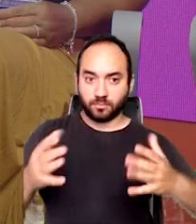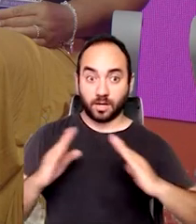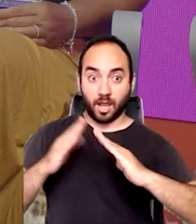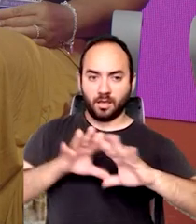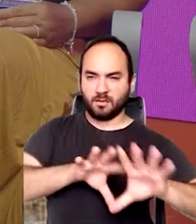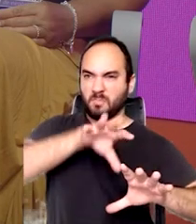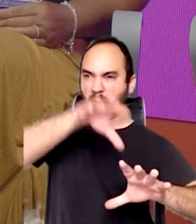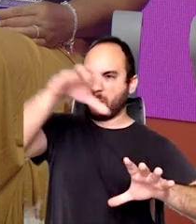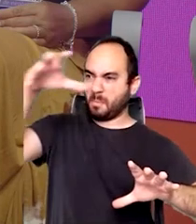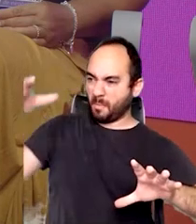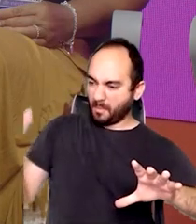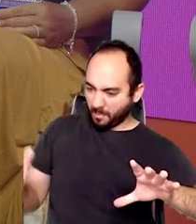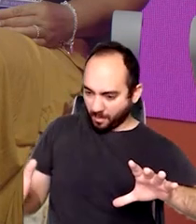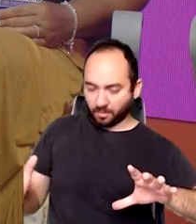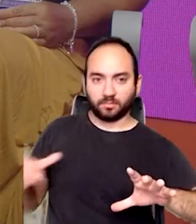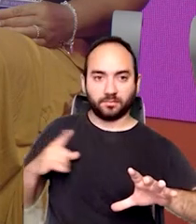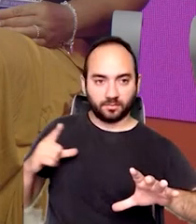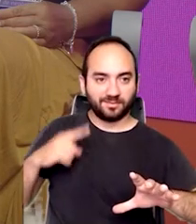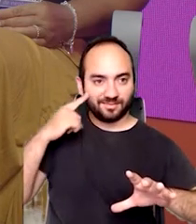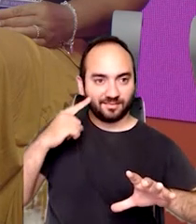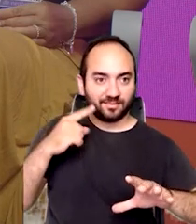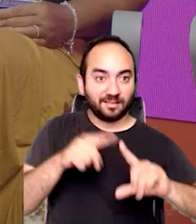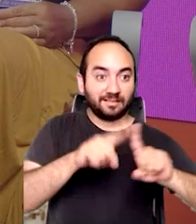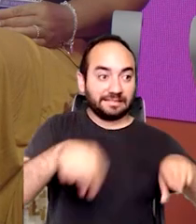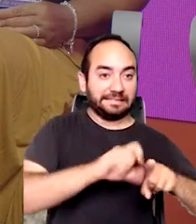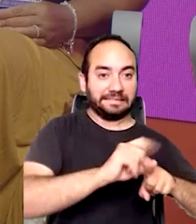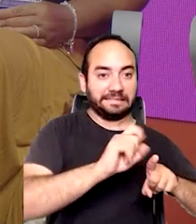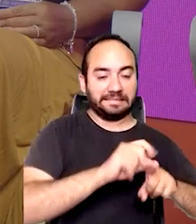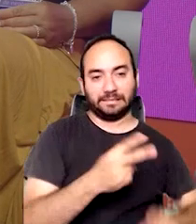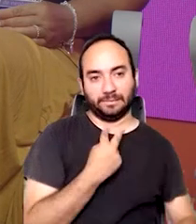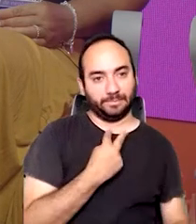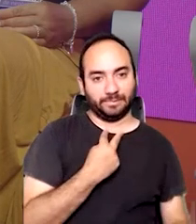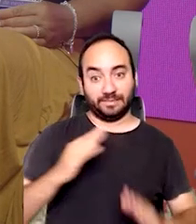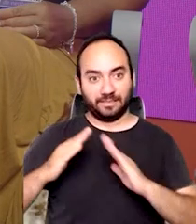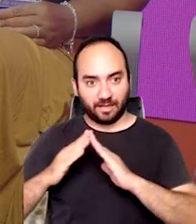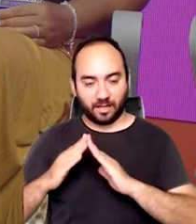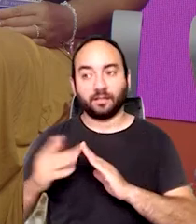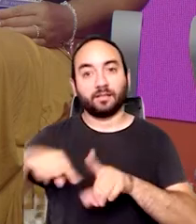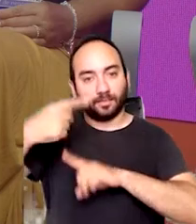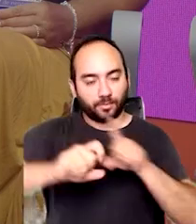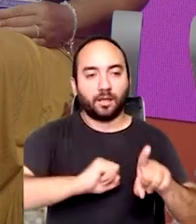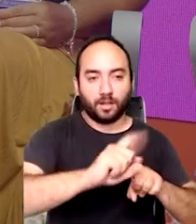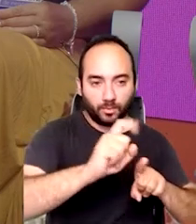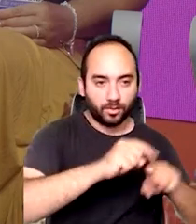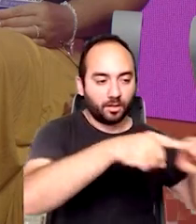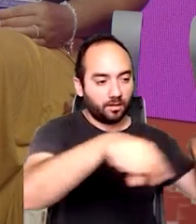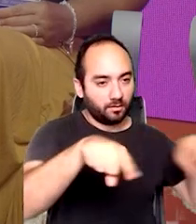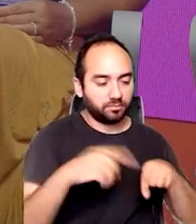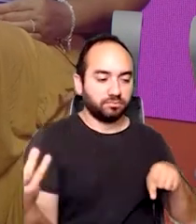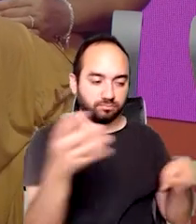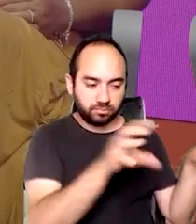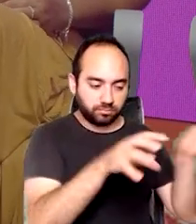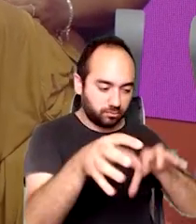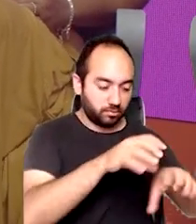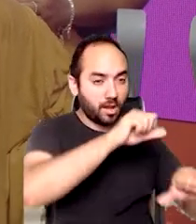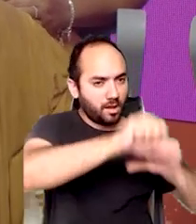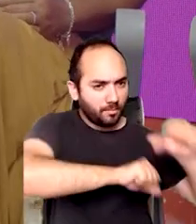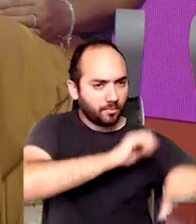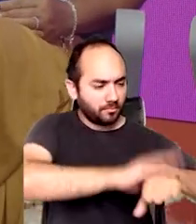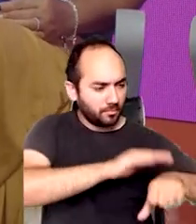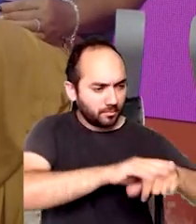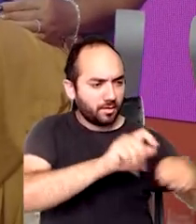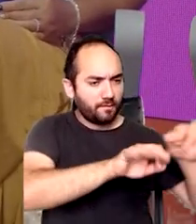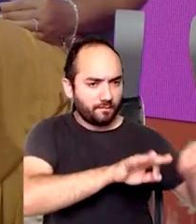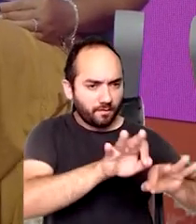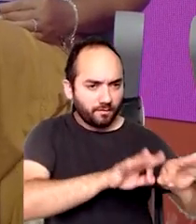virando Aquele monte de móveis que tiravam de caçamba não preciso alugar um espaço e aí eu aluguei um espaço e comecei a transformar e